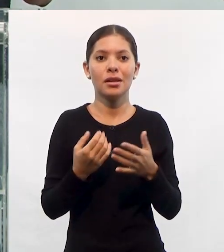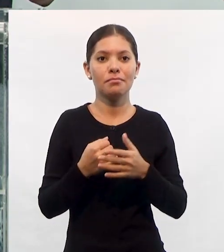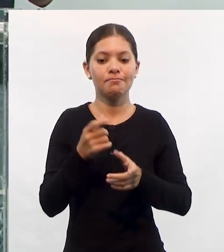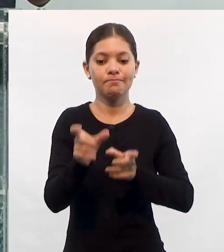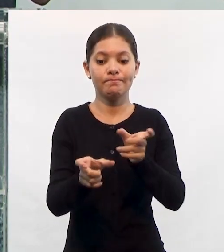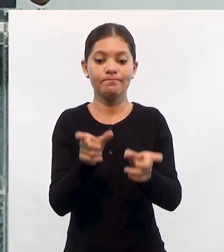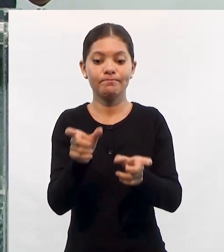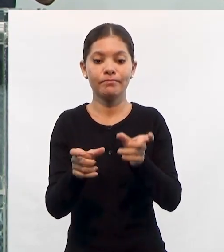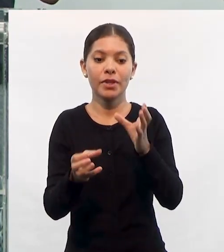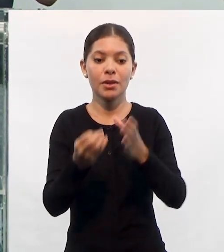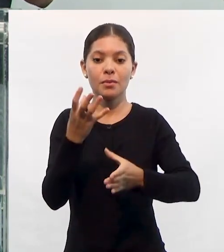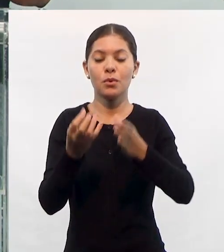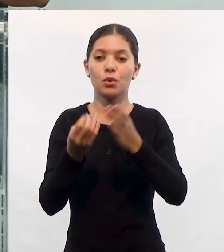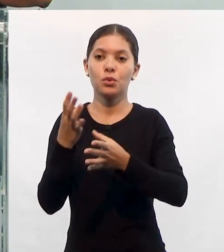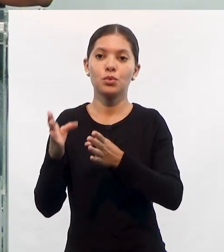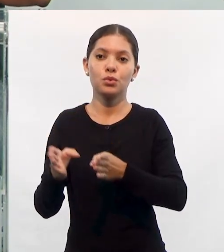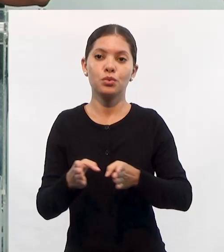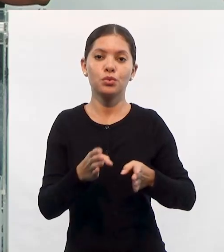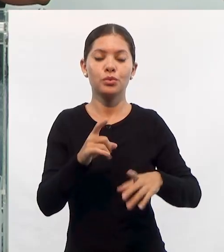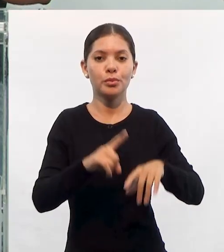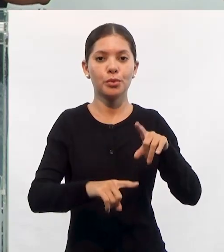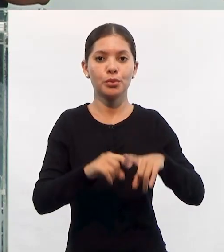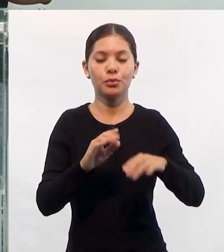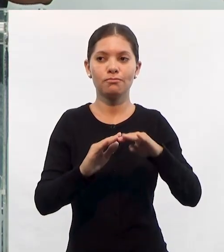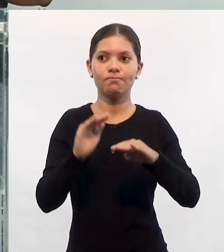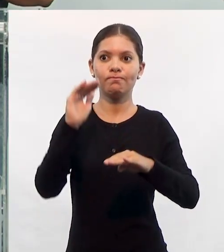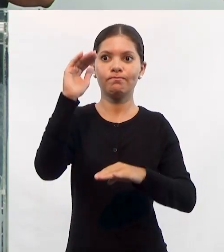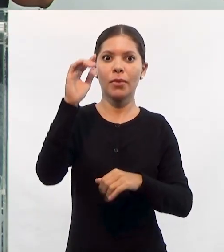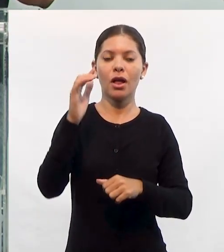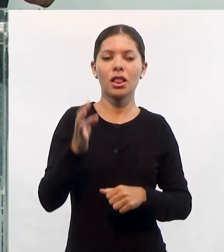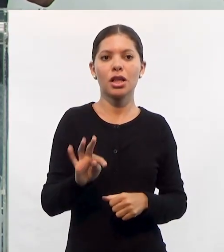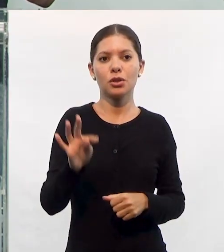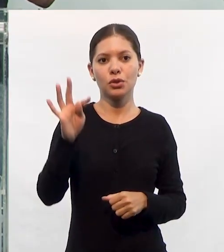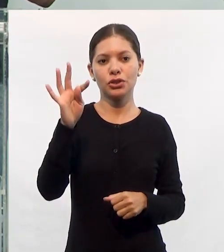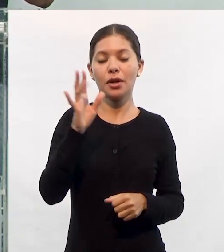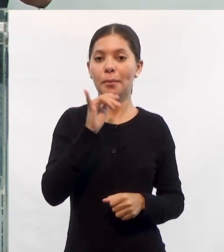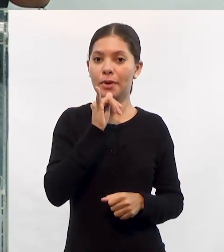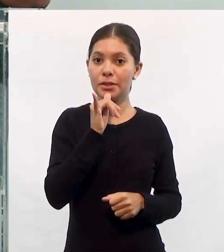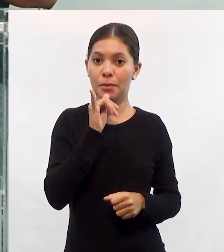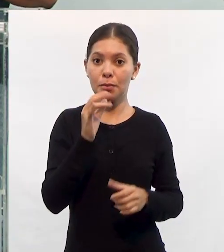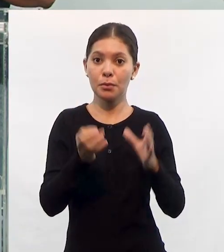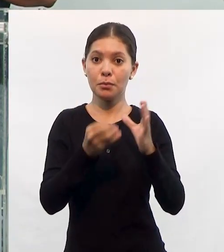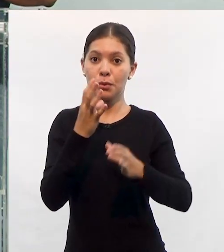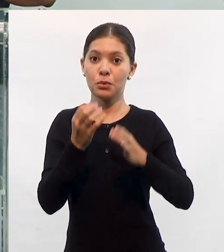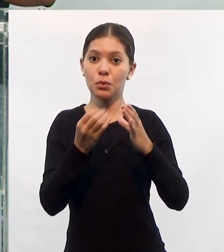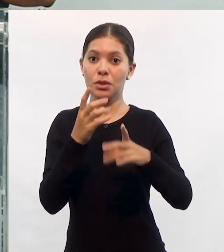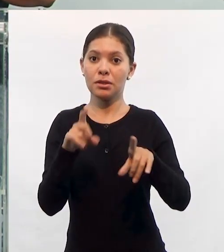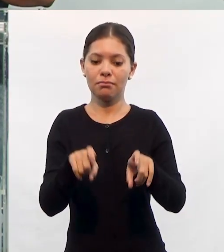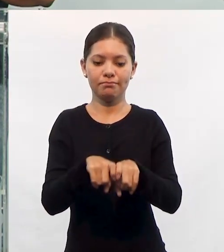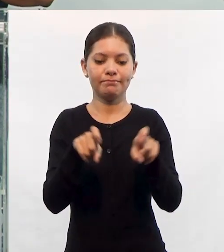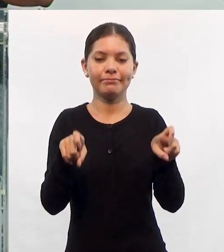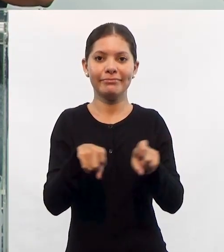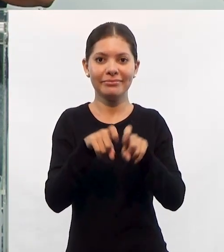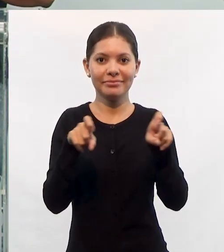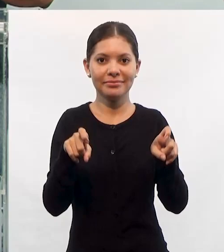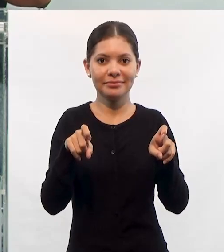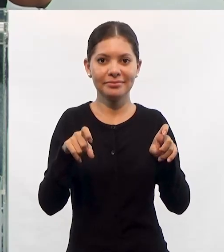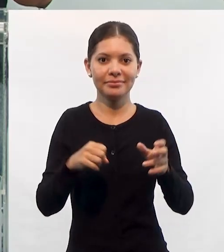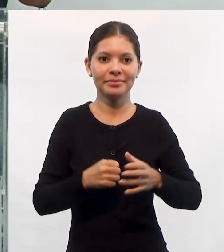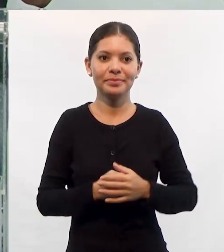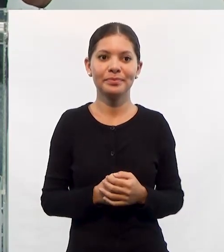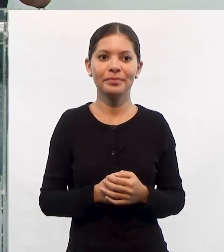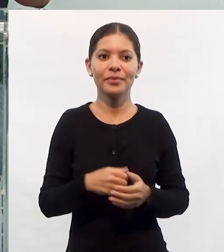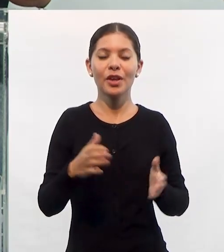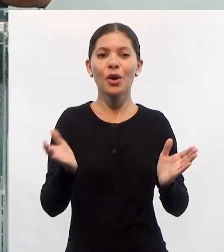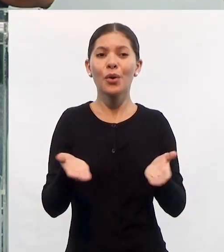que produzem produtos de altíssima tecnologia. Por exemplo, as empresas que produzem software. Ainda